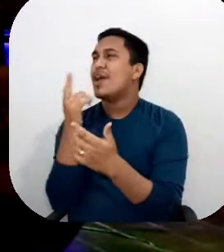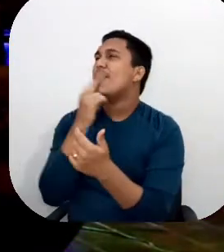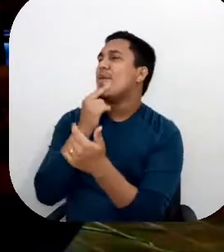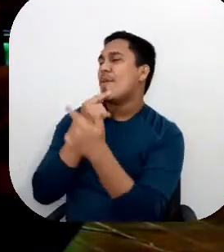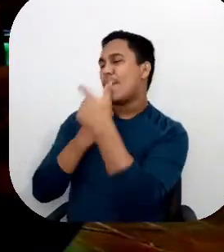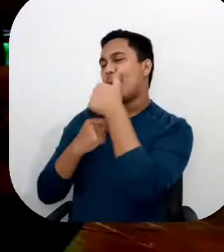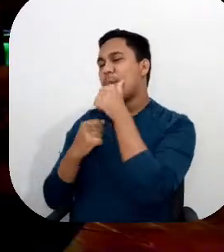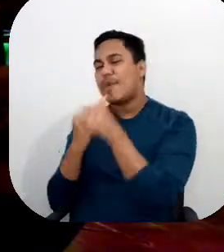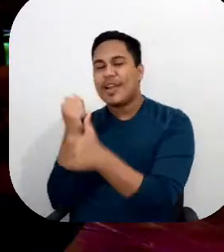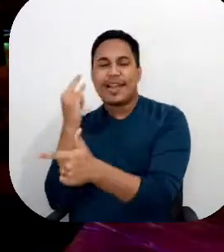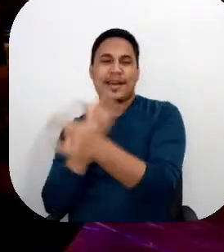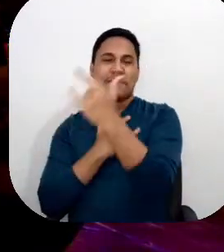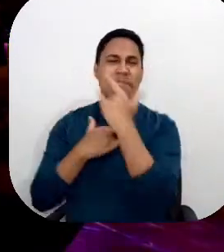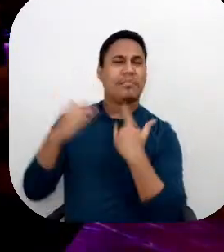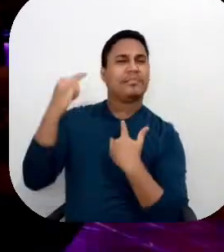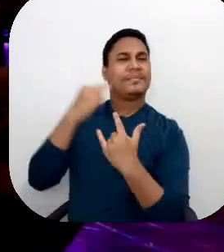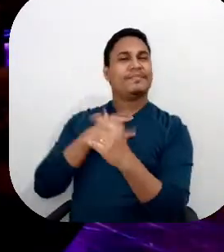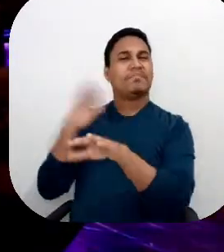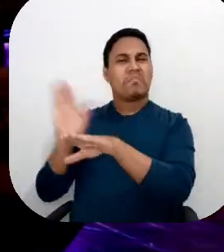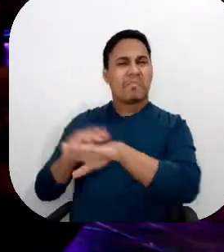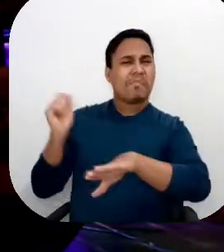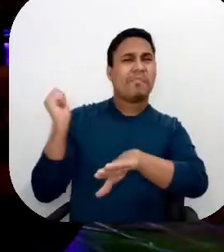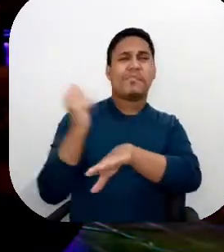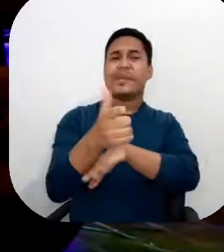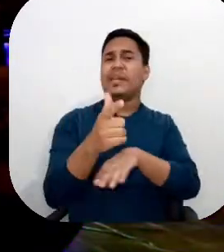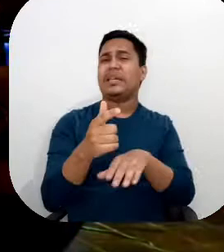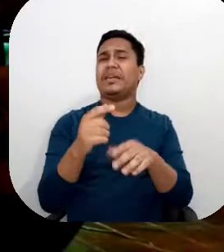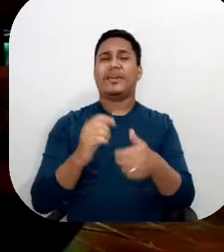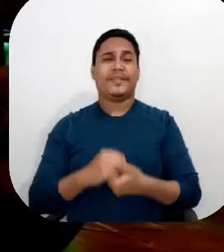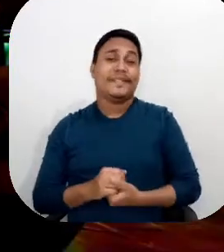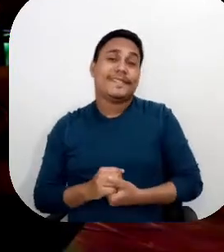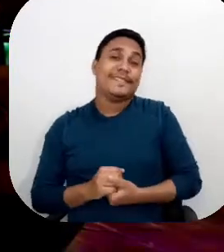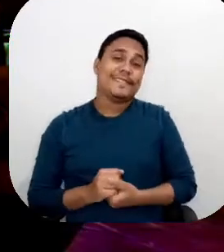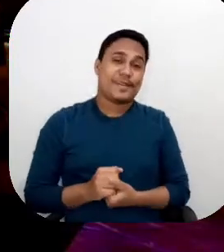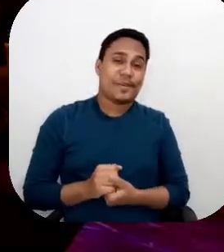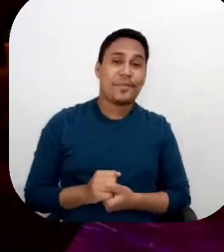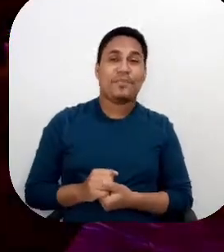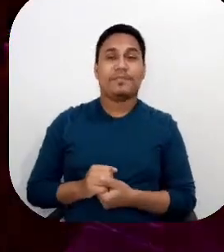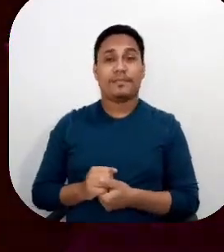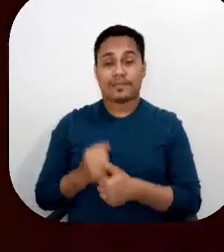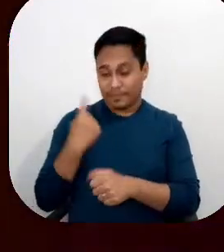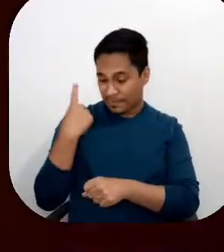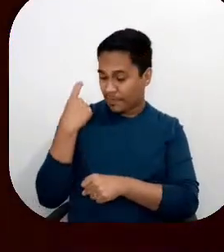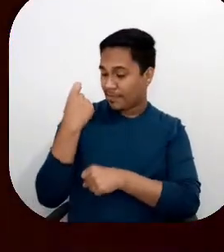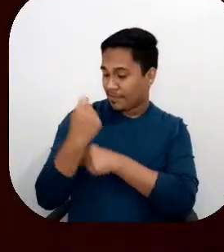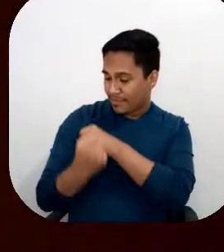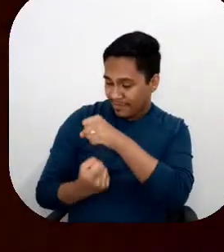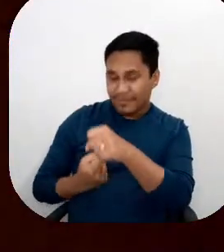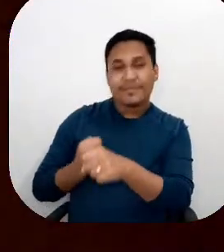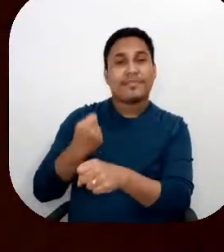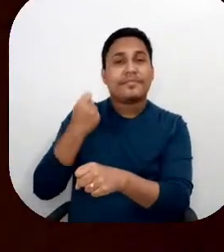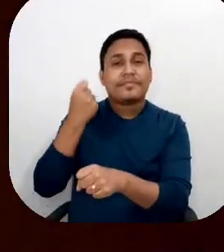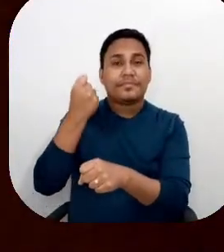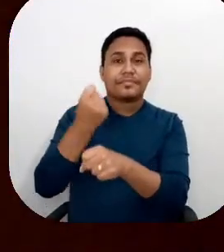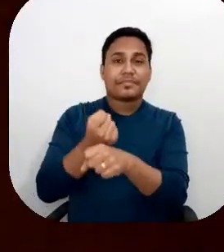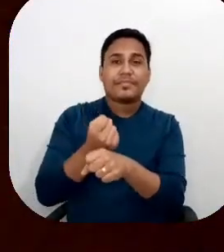Homens e mulheres me amaram mais e melhor que você. São mais